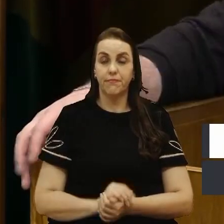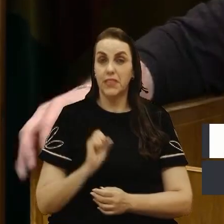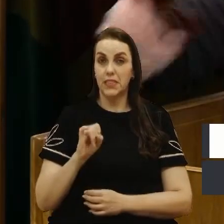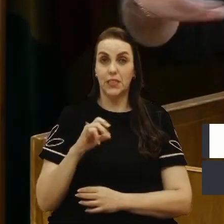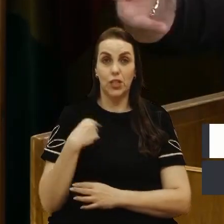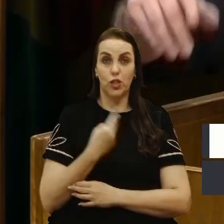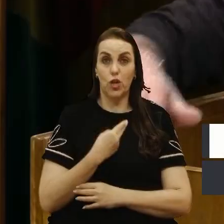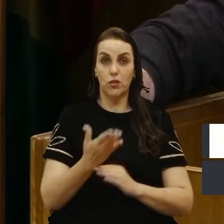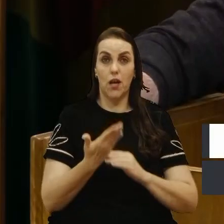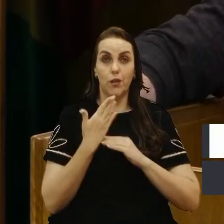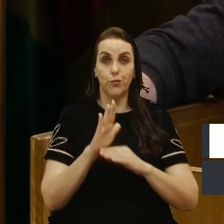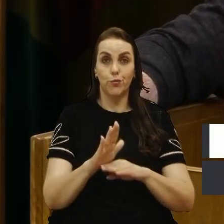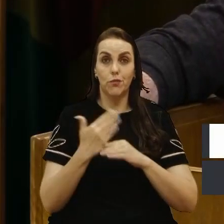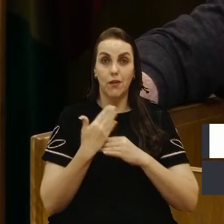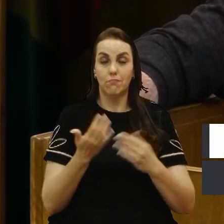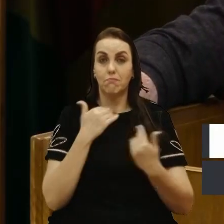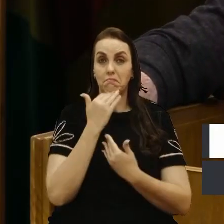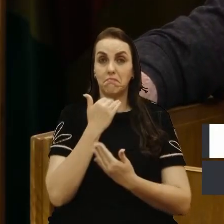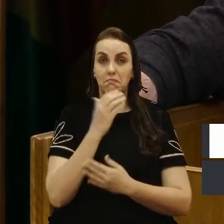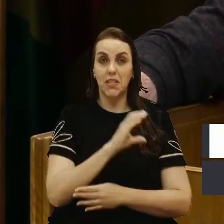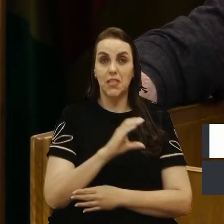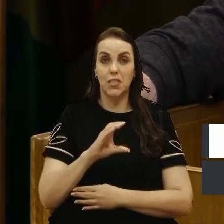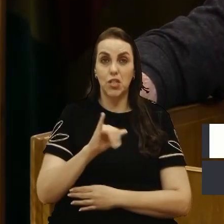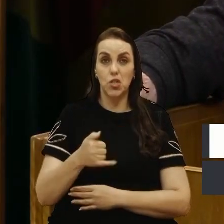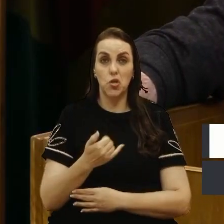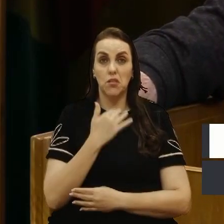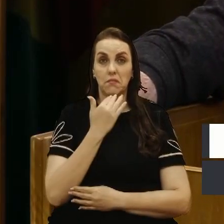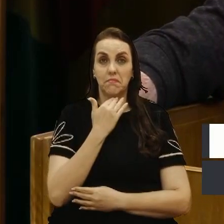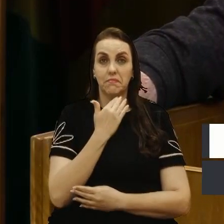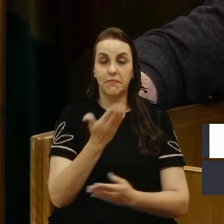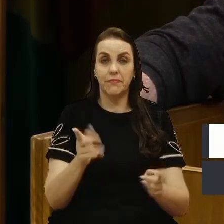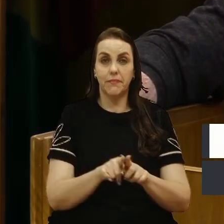não se ajudamos, o que adianta ter CCJ na mão?